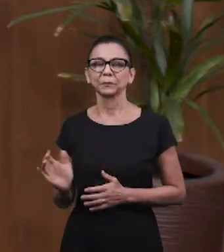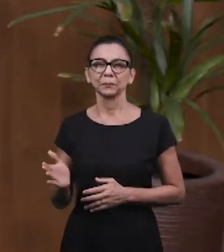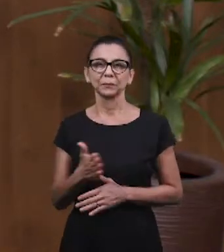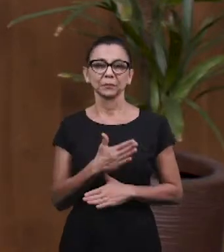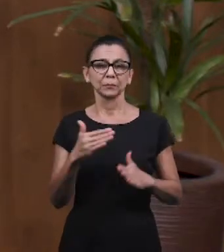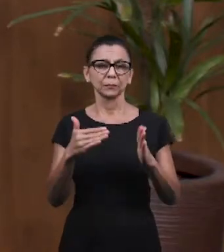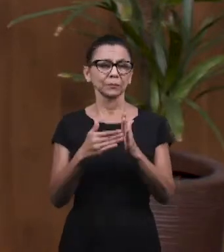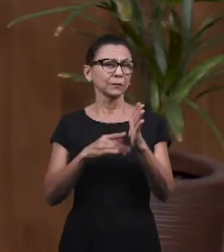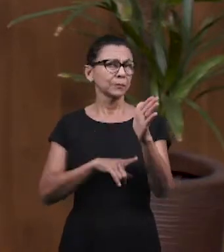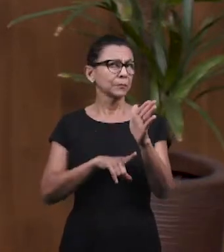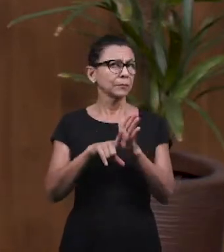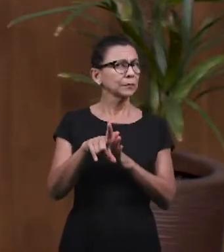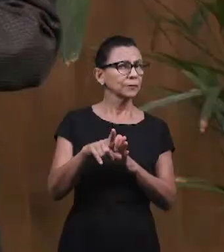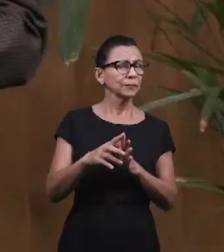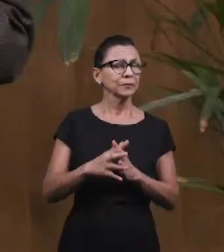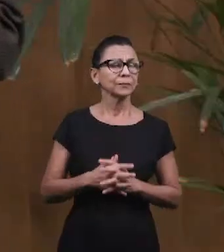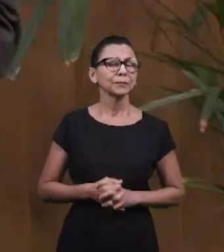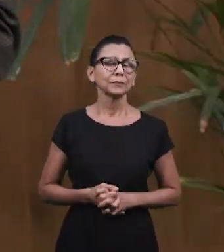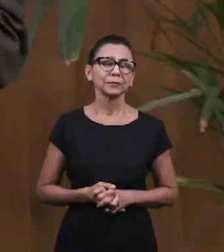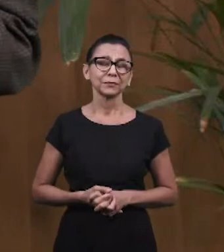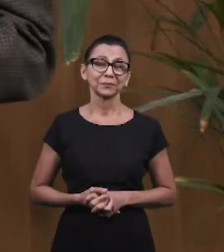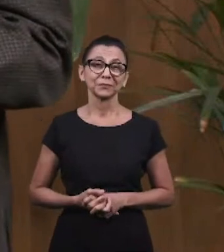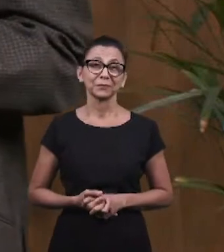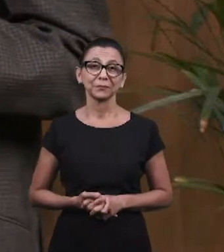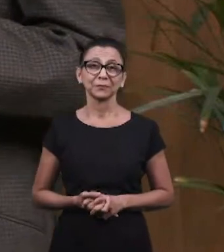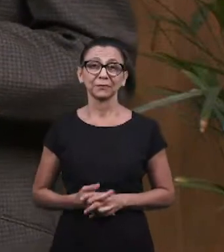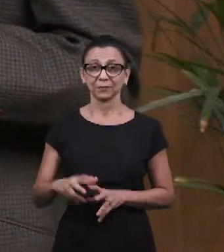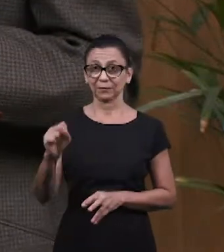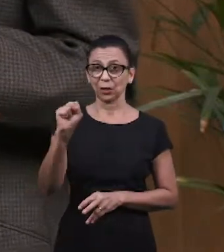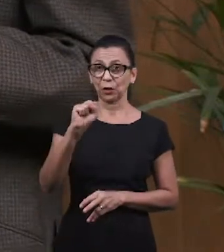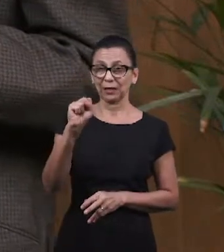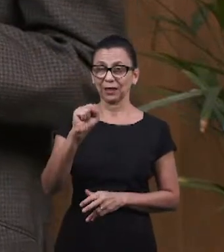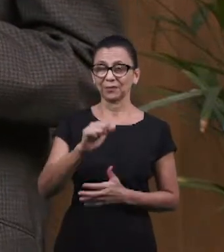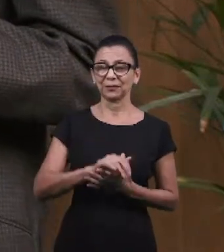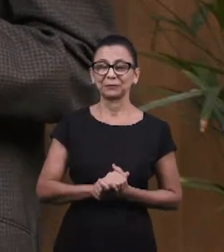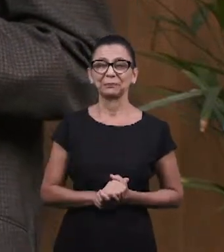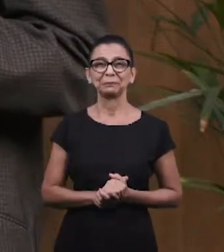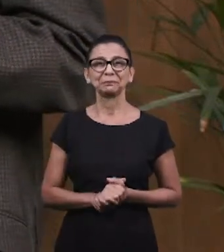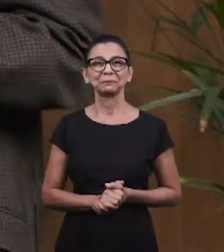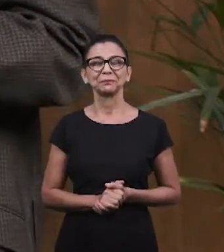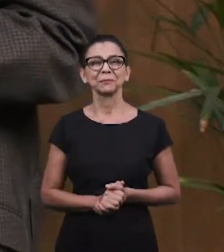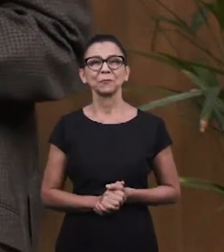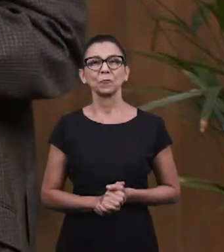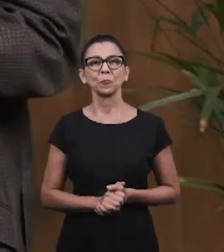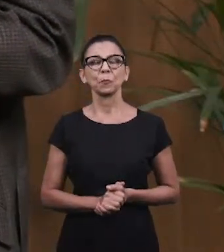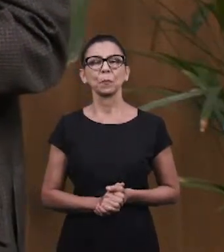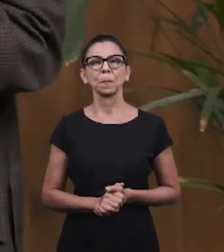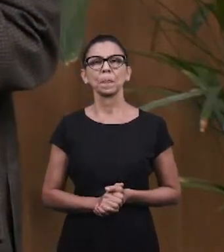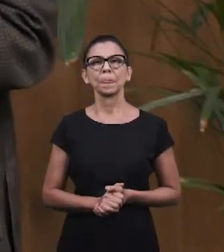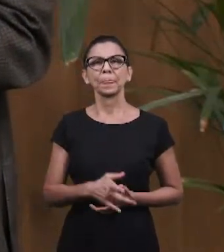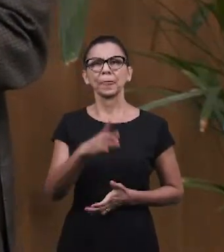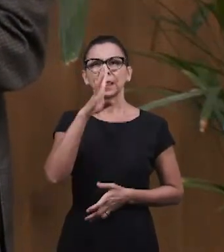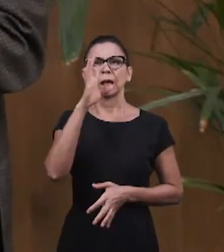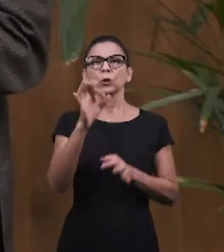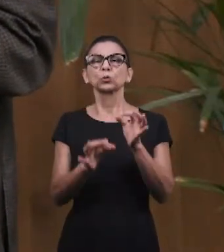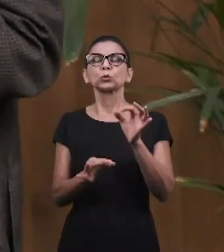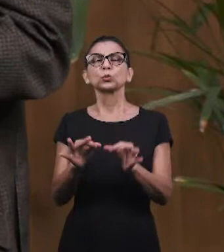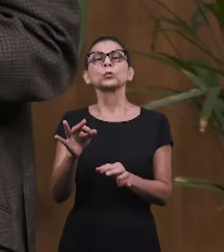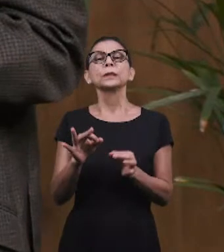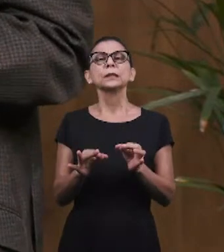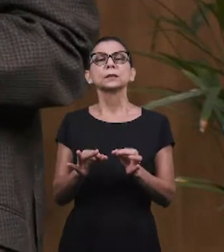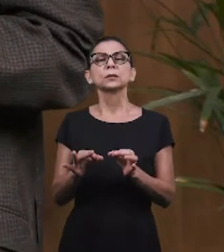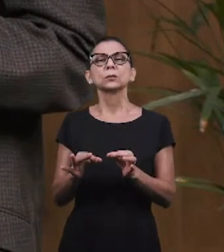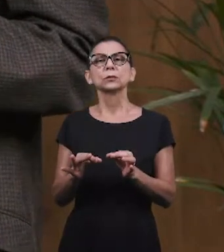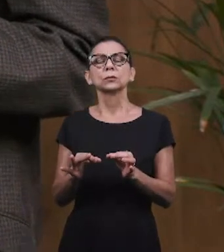última pergunta agora. E a nossa última pergunta, a oitava pergunta, diz assim: qual é o juízo determinado para a